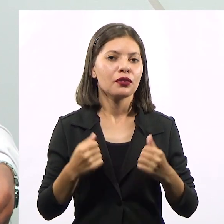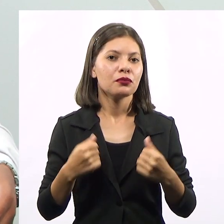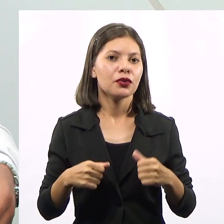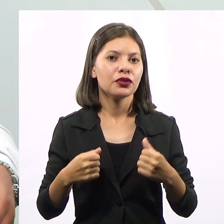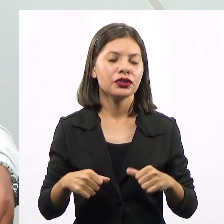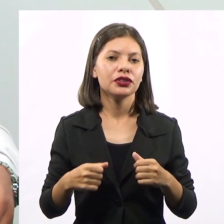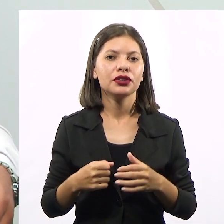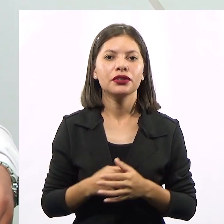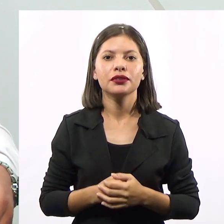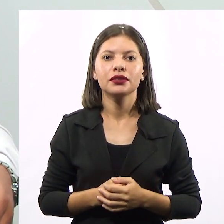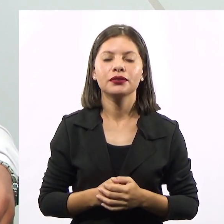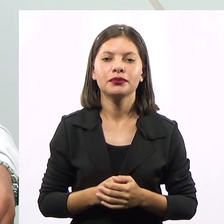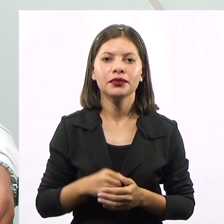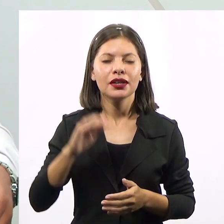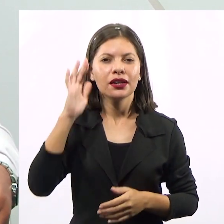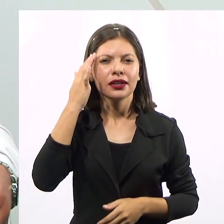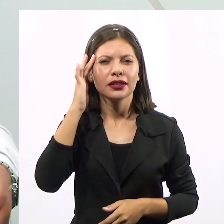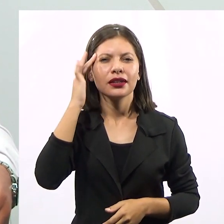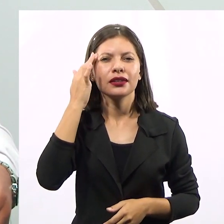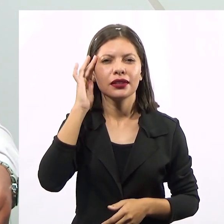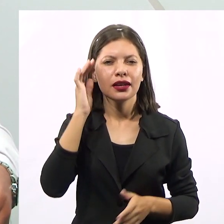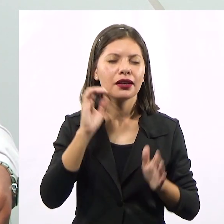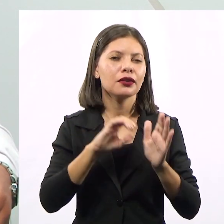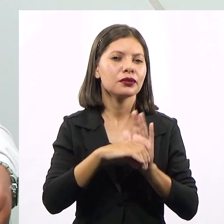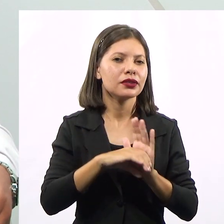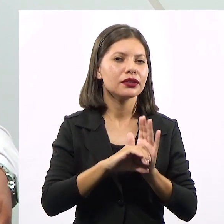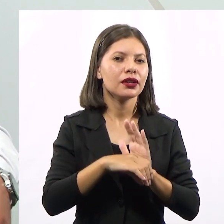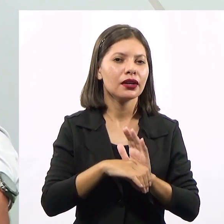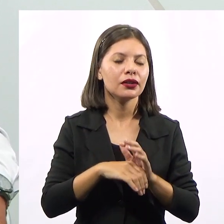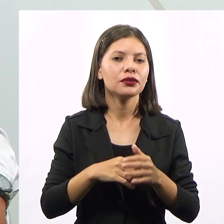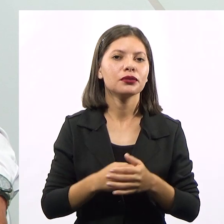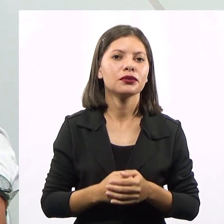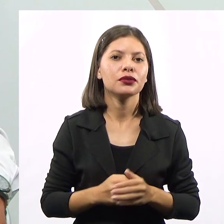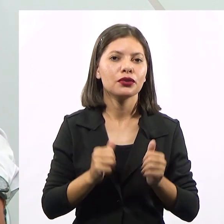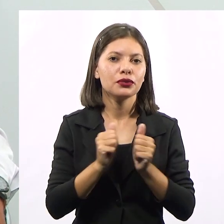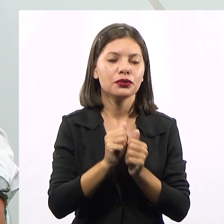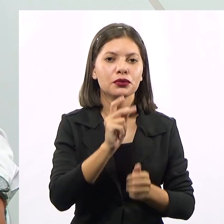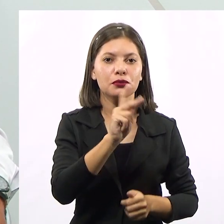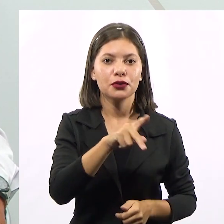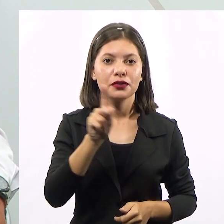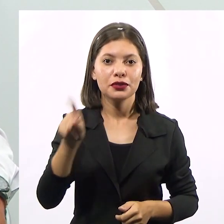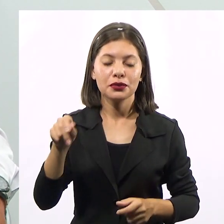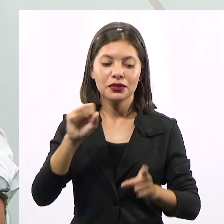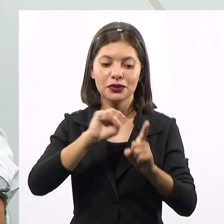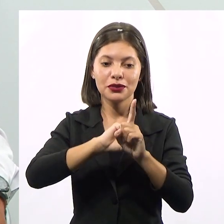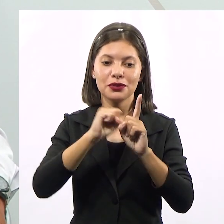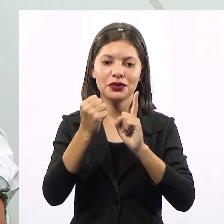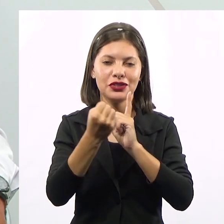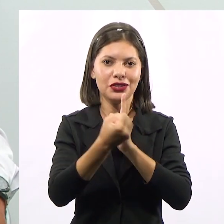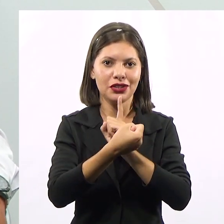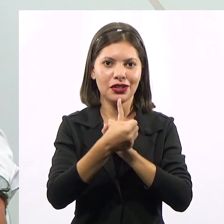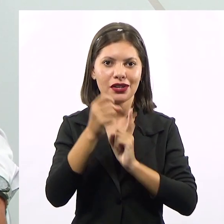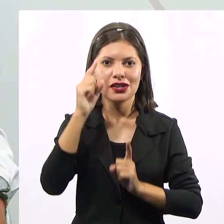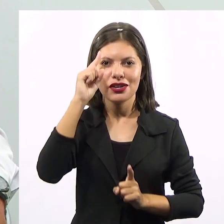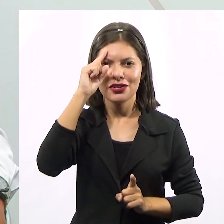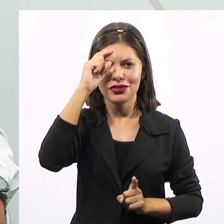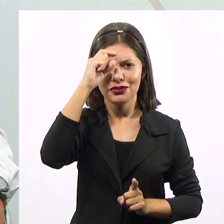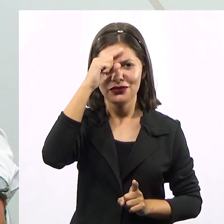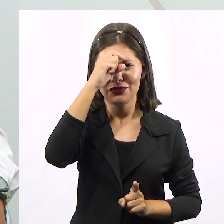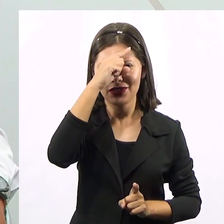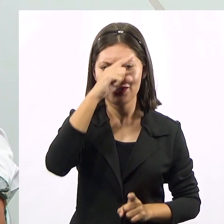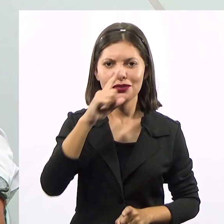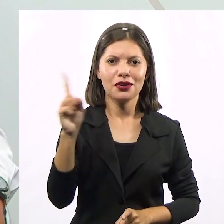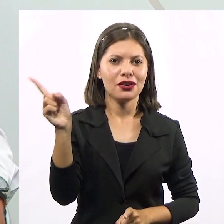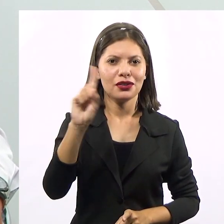pode ter ali para tirar dúvidas, para esclarecer alguns pontos e dizer para vocês, a sociologia não é um bicho de 7